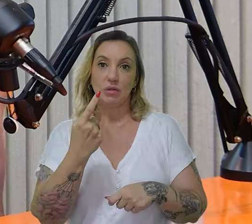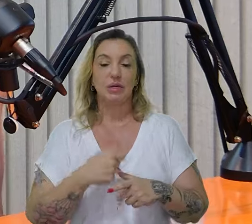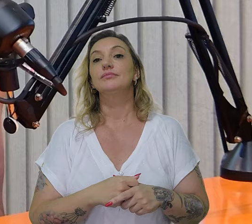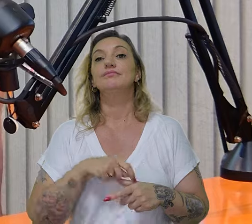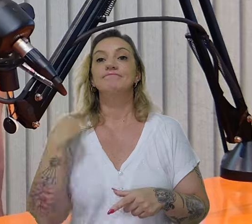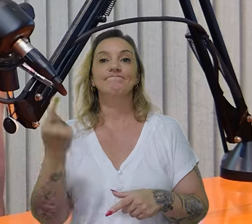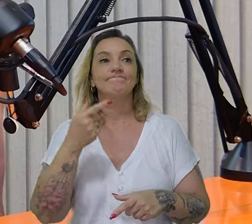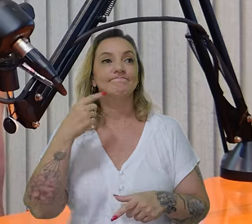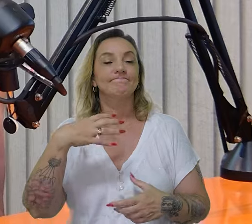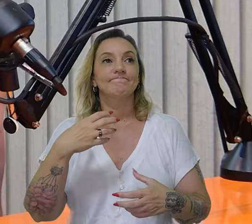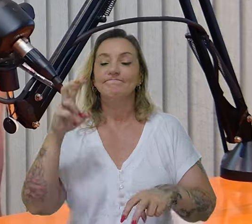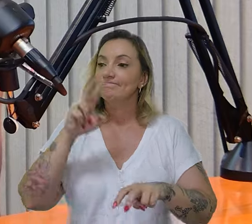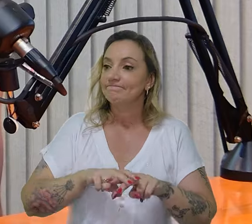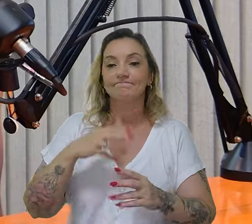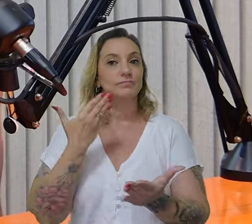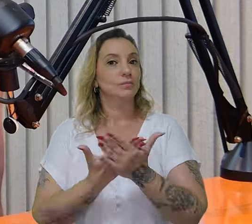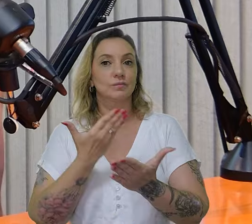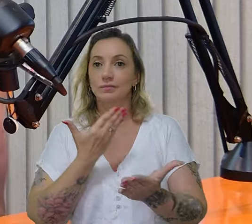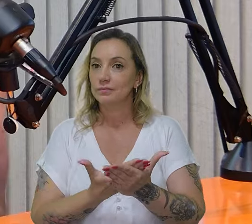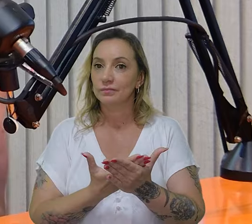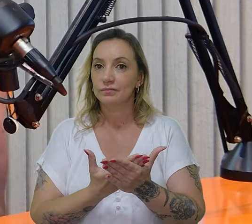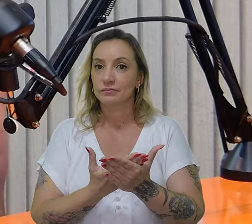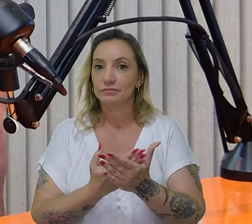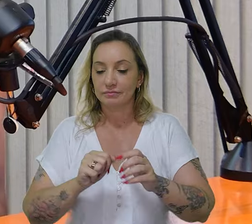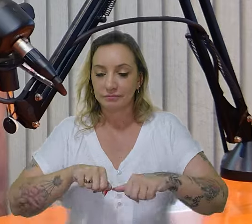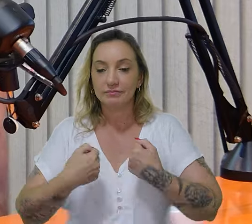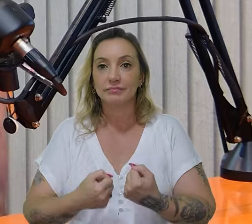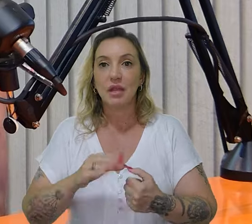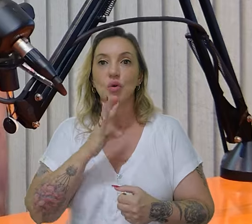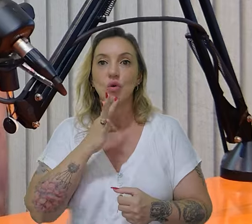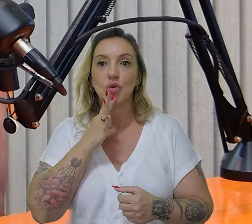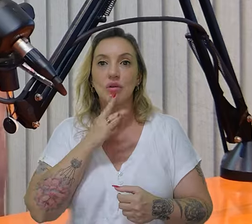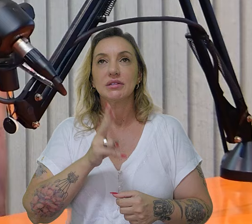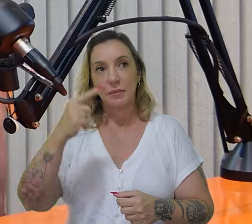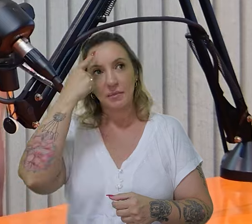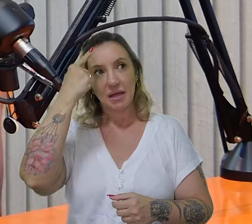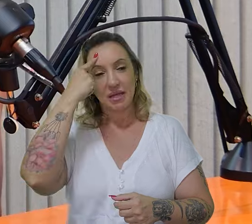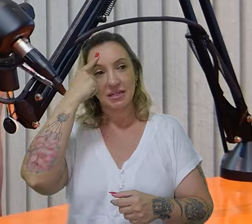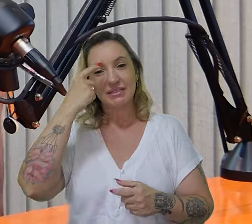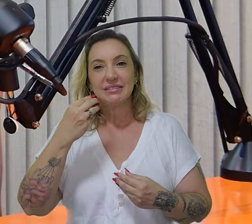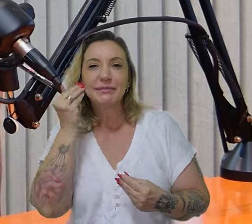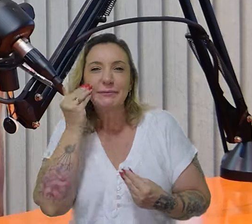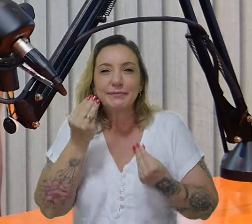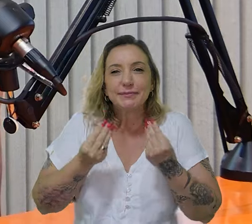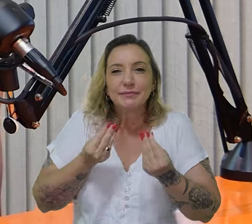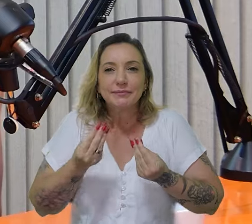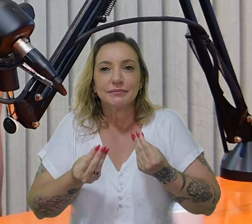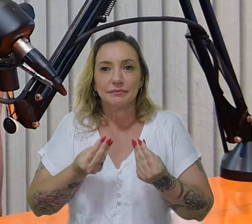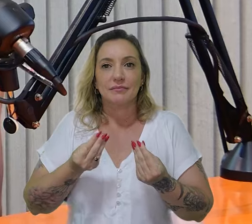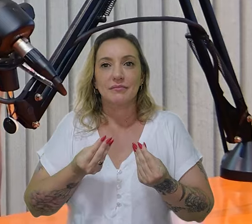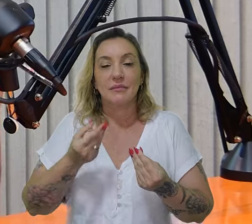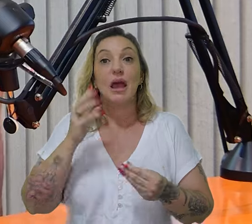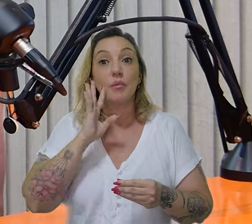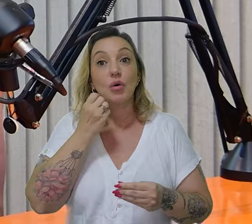gente não senta não estuda não investe em conhecimento e tá sempre pensando no jeitinho é muito legal você saber dar